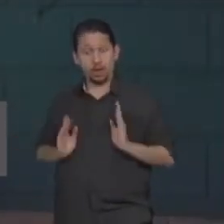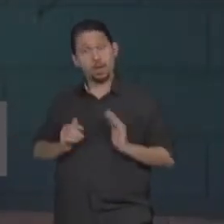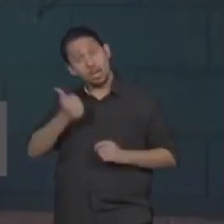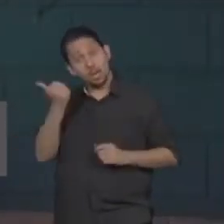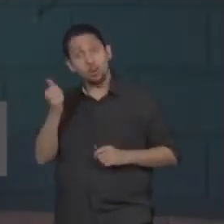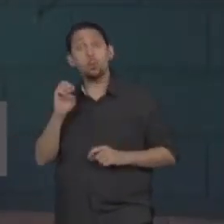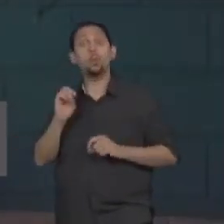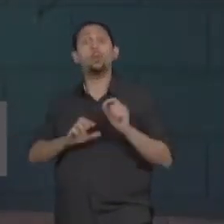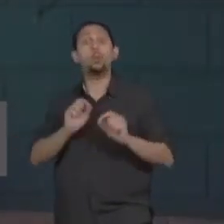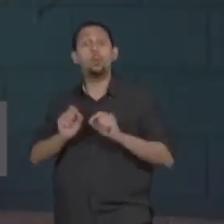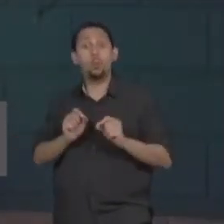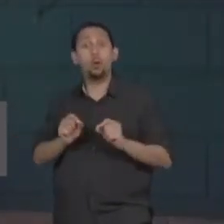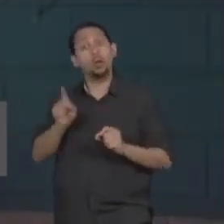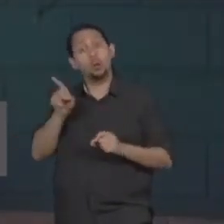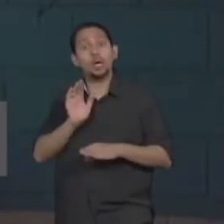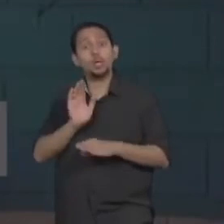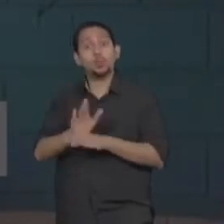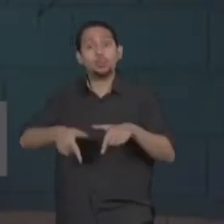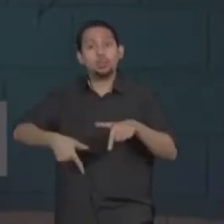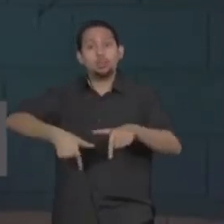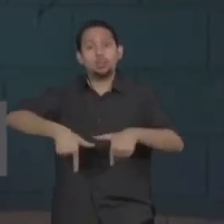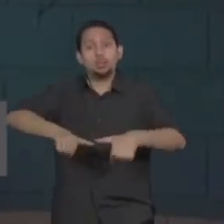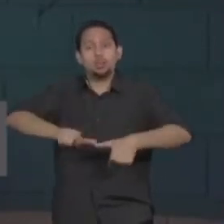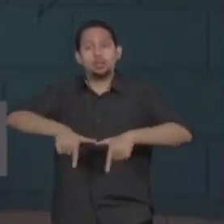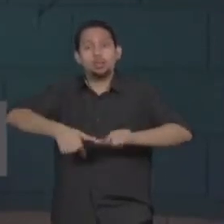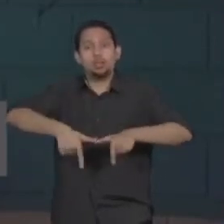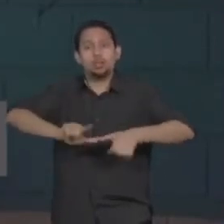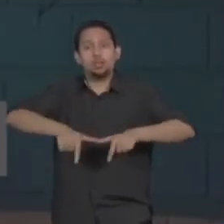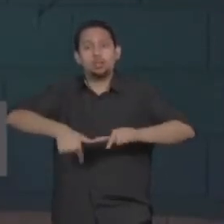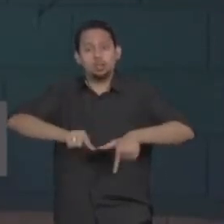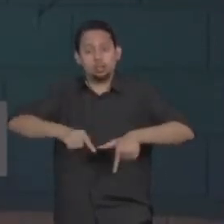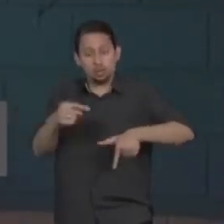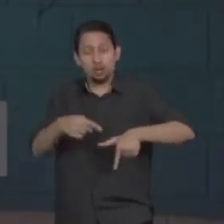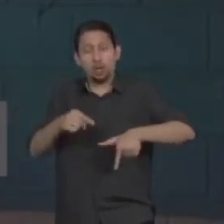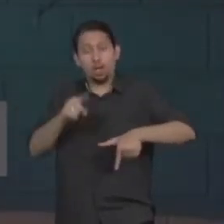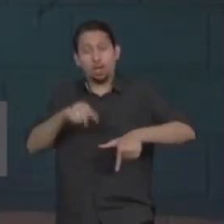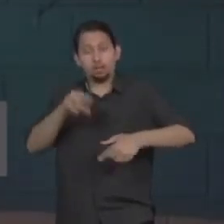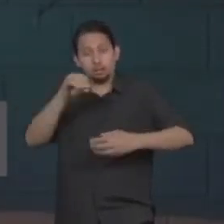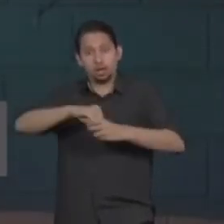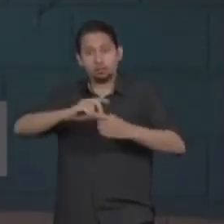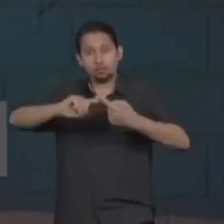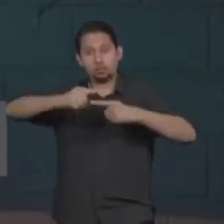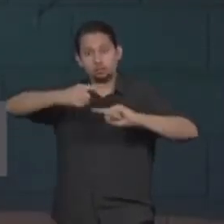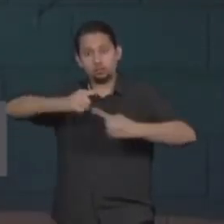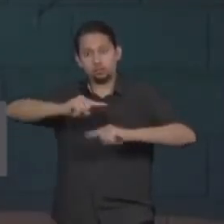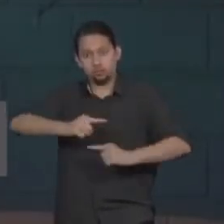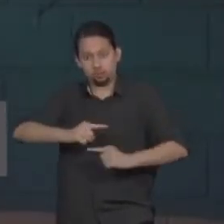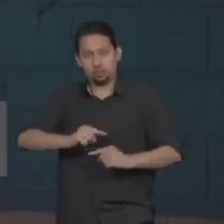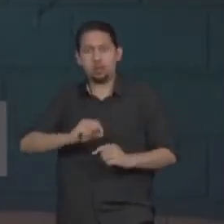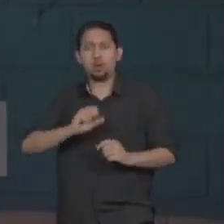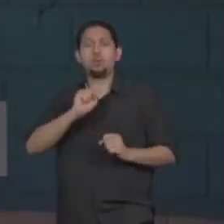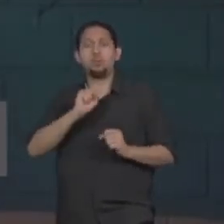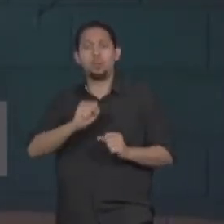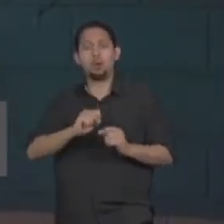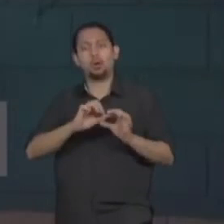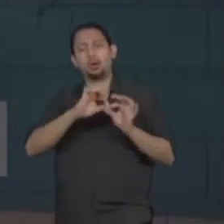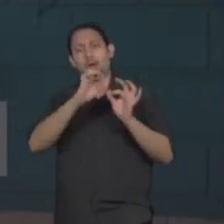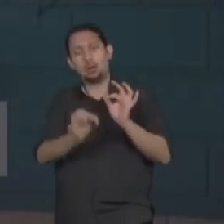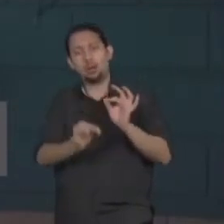se movimentarem e vai fazer com que ele caminhe. Eu posso passar os elásticos aqui já,